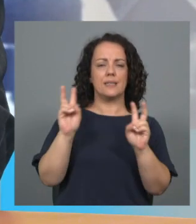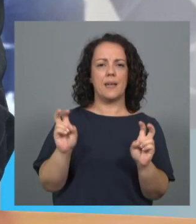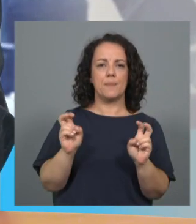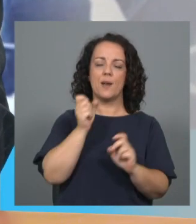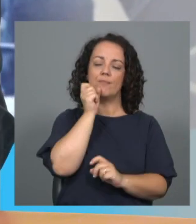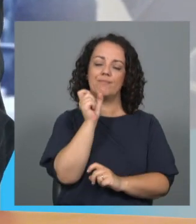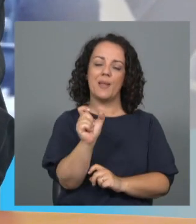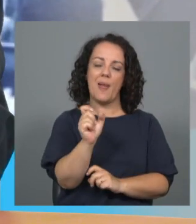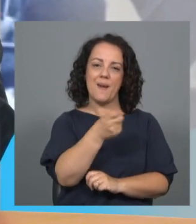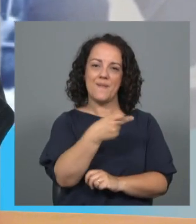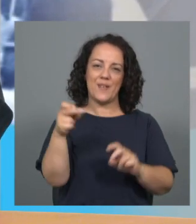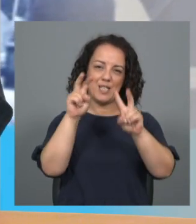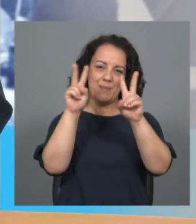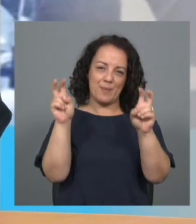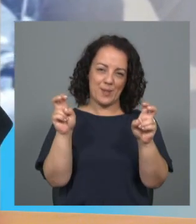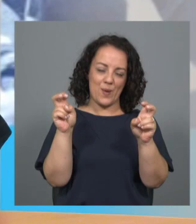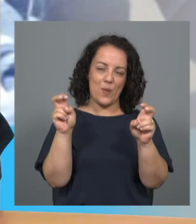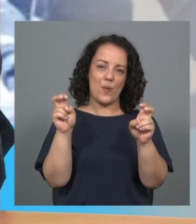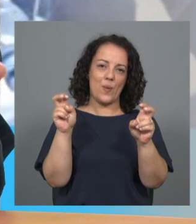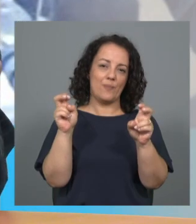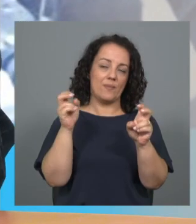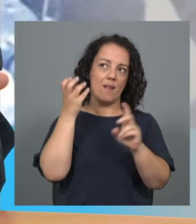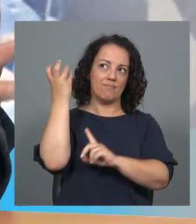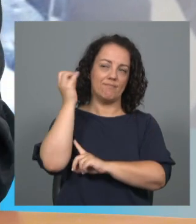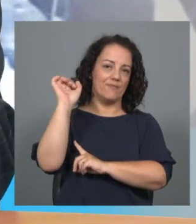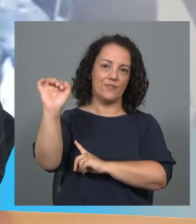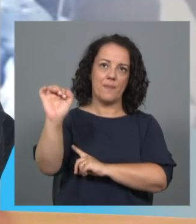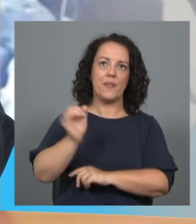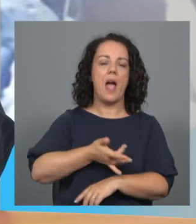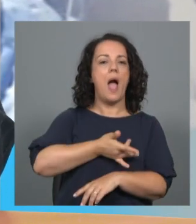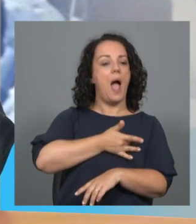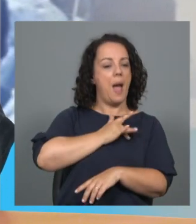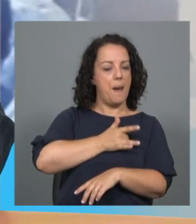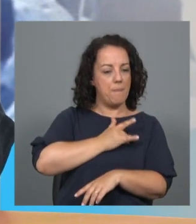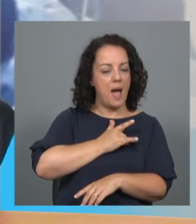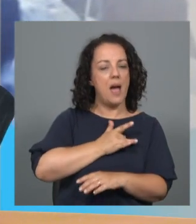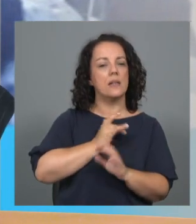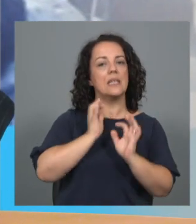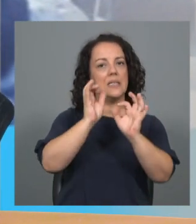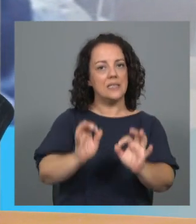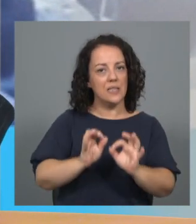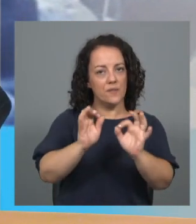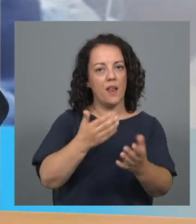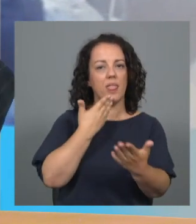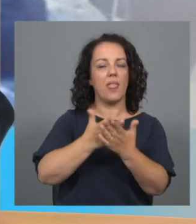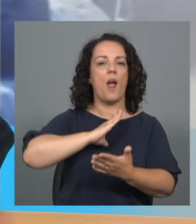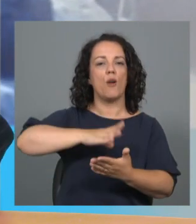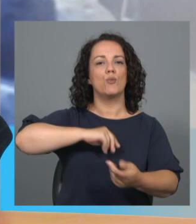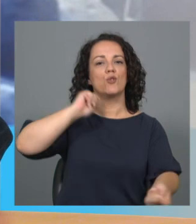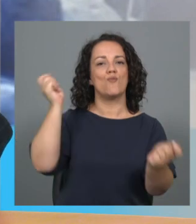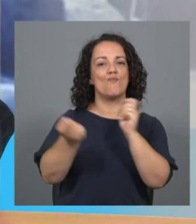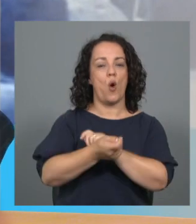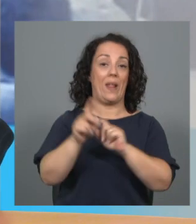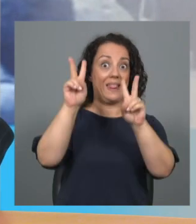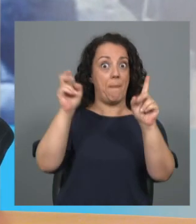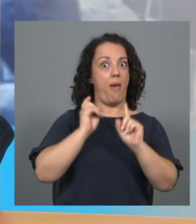expressão que é tipicamente de Francisco: amar e servir para transformar o mundo. Portanto, o tema é exatamente